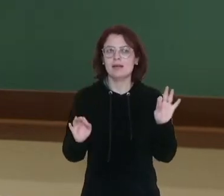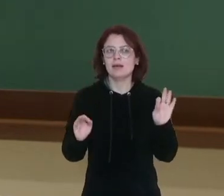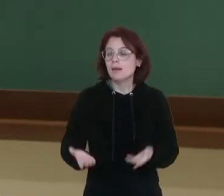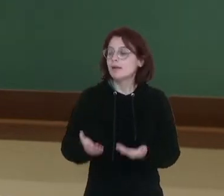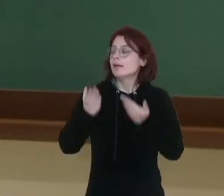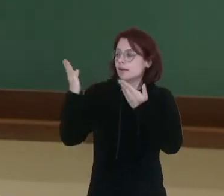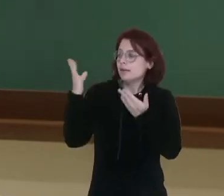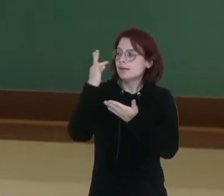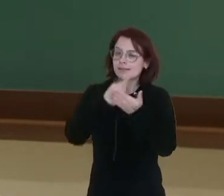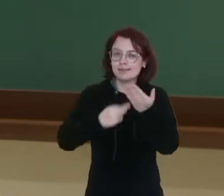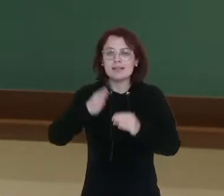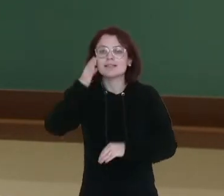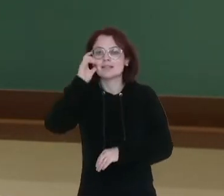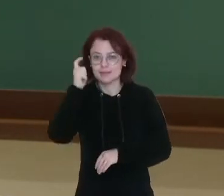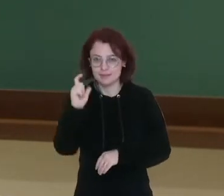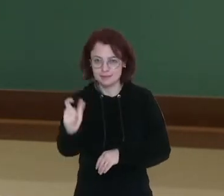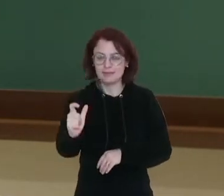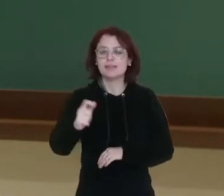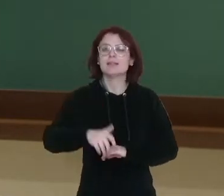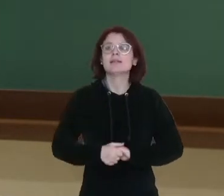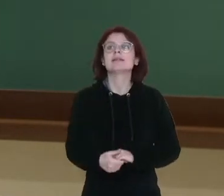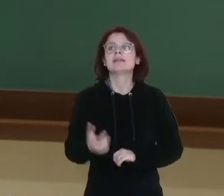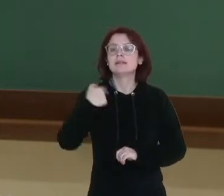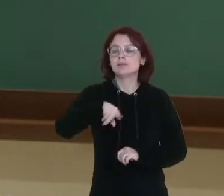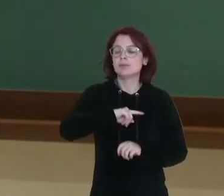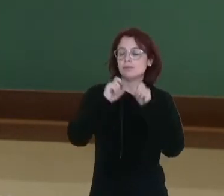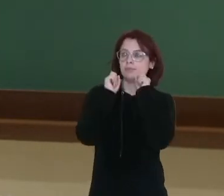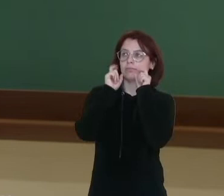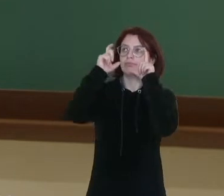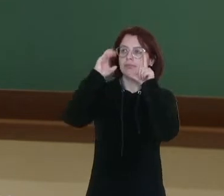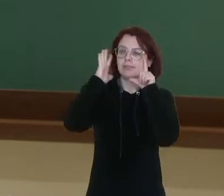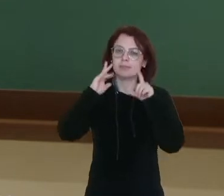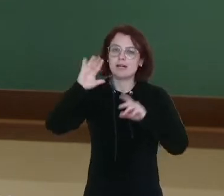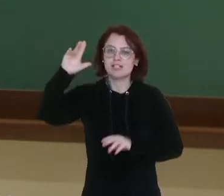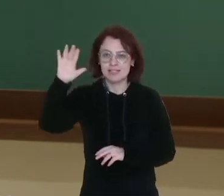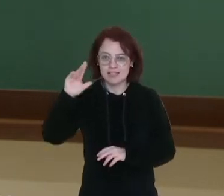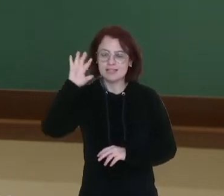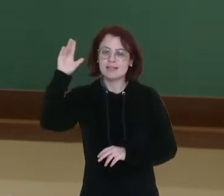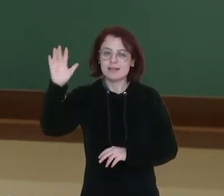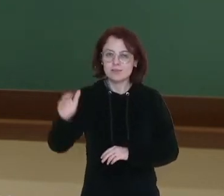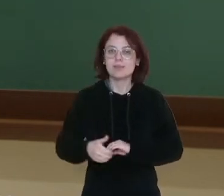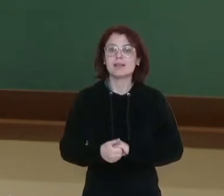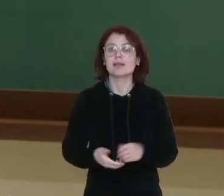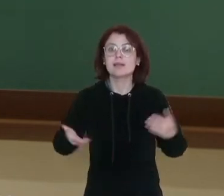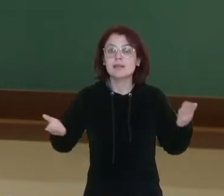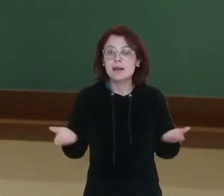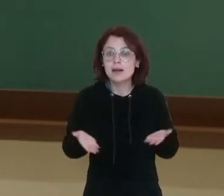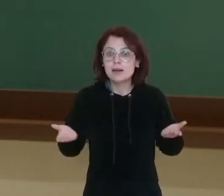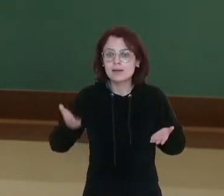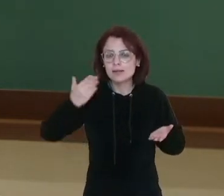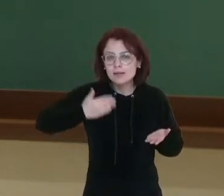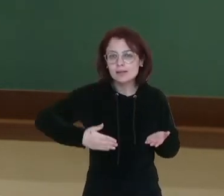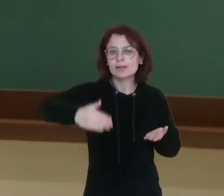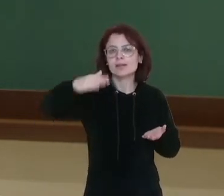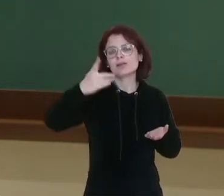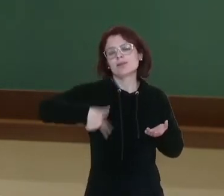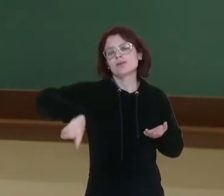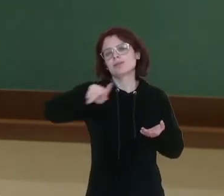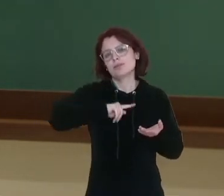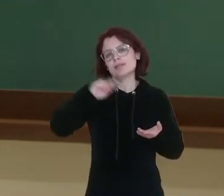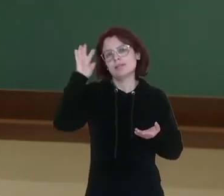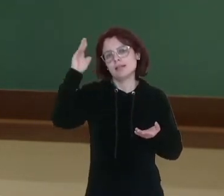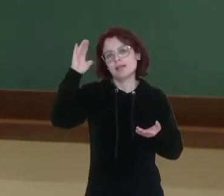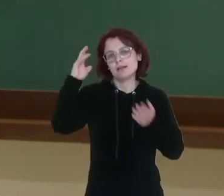bem interessante, né? Que faz a gente aí despertar para a imaginação e que agora, a partir disso, a gente vai fazer uma